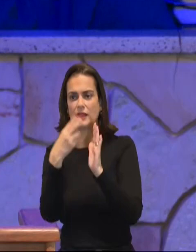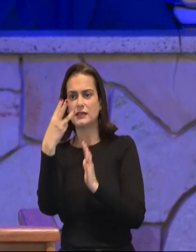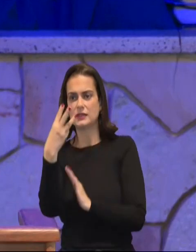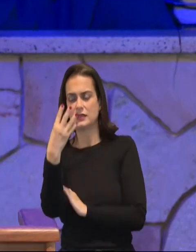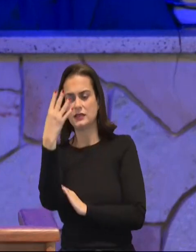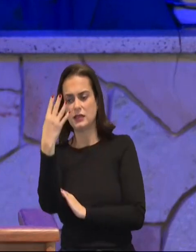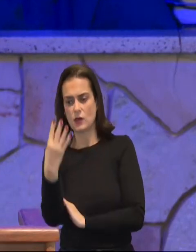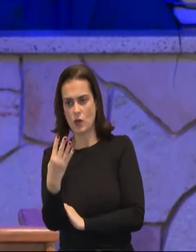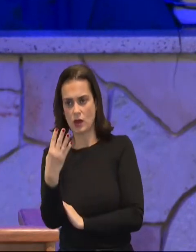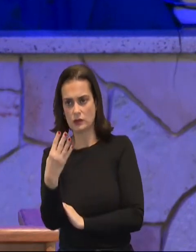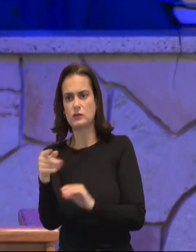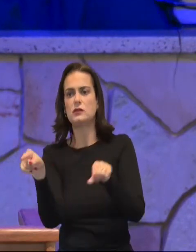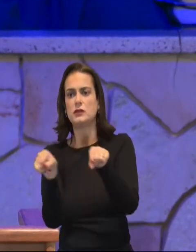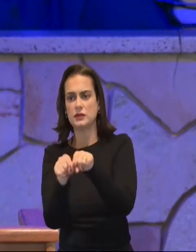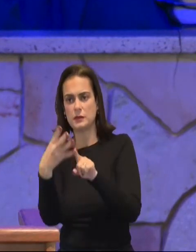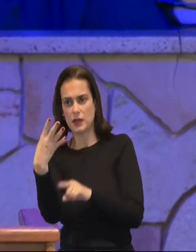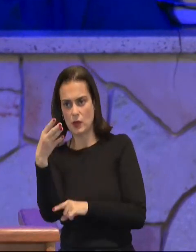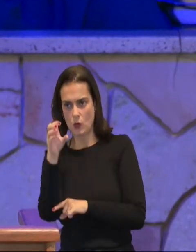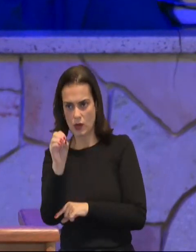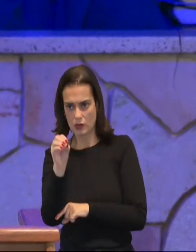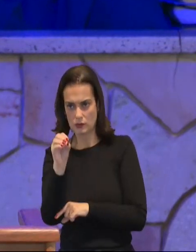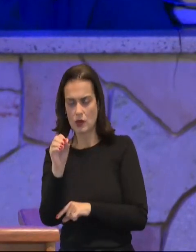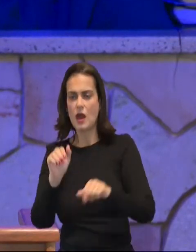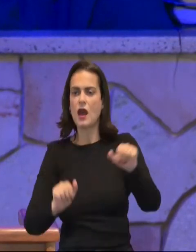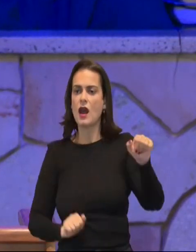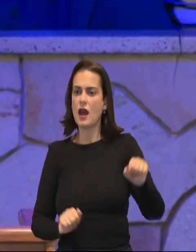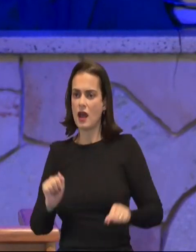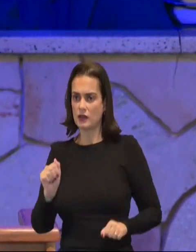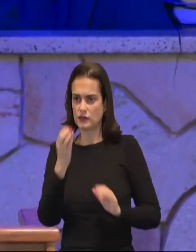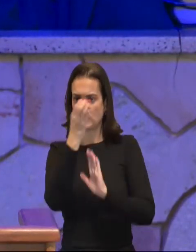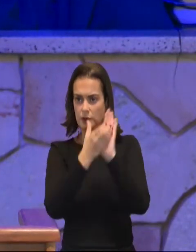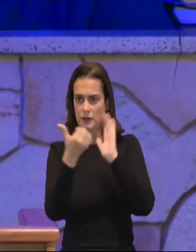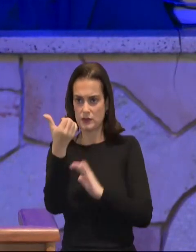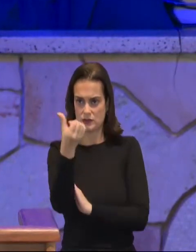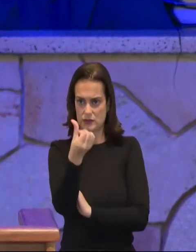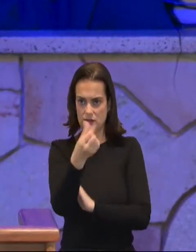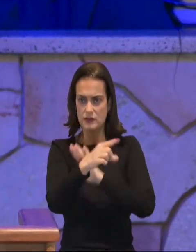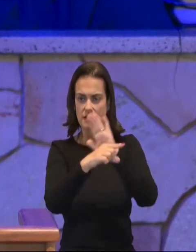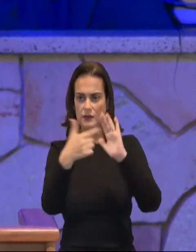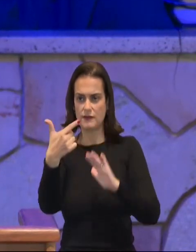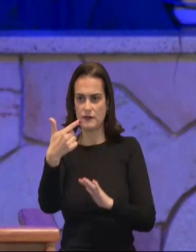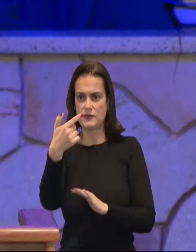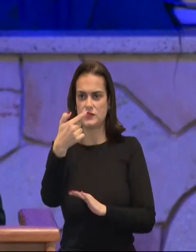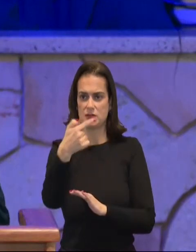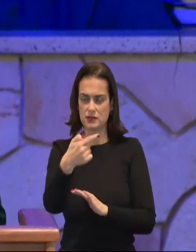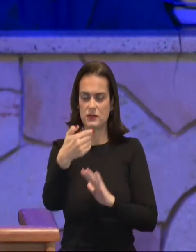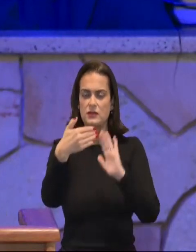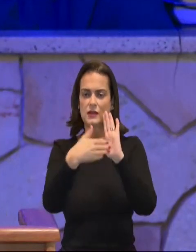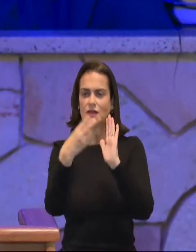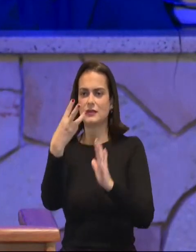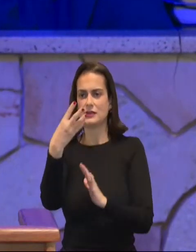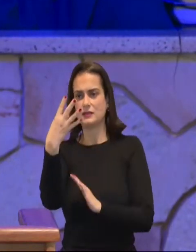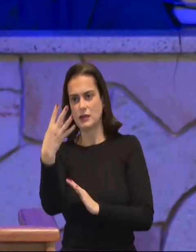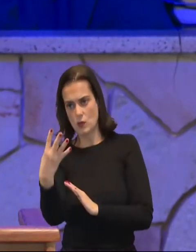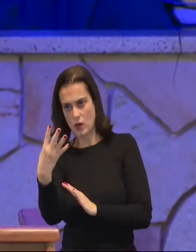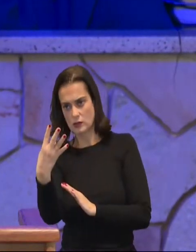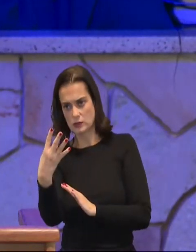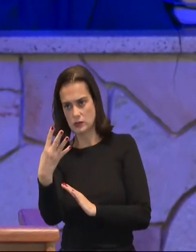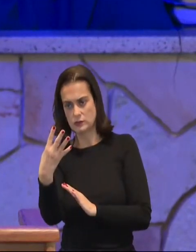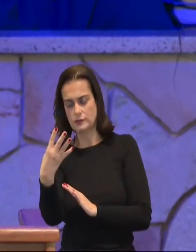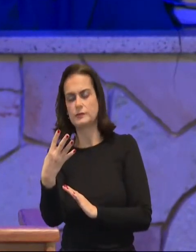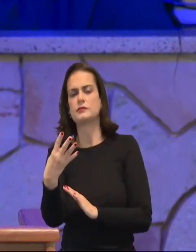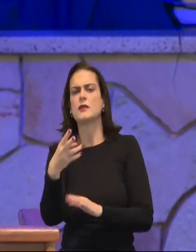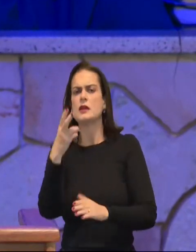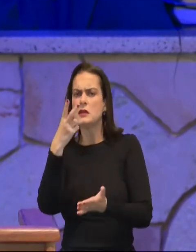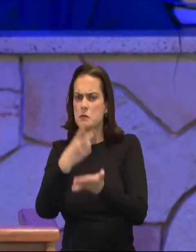e também o 40. Atos 16, de 27 a 34 e o verso 40, mesmo